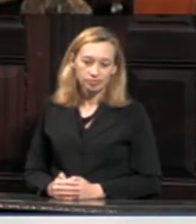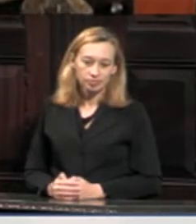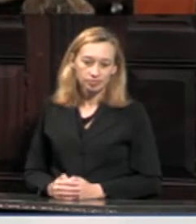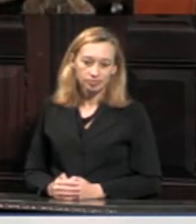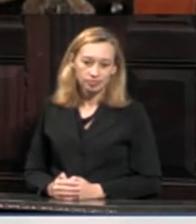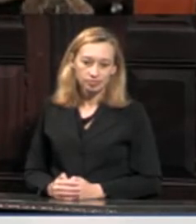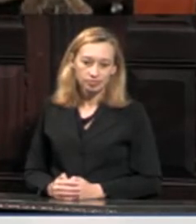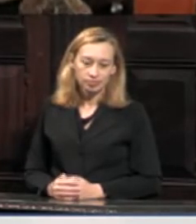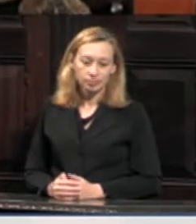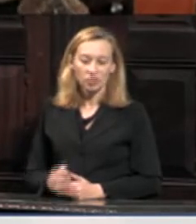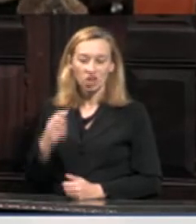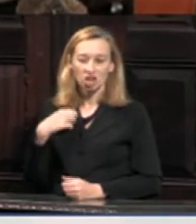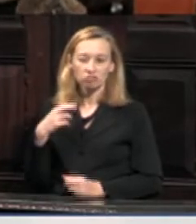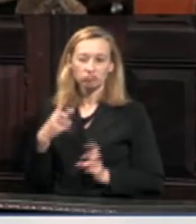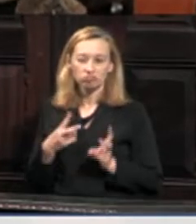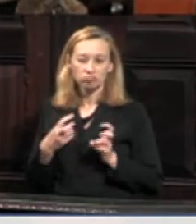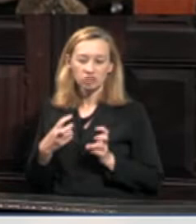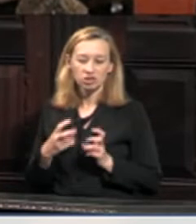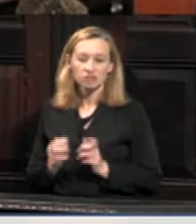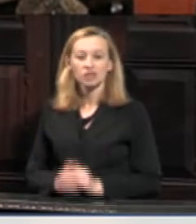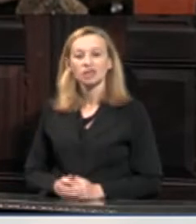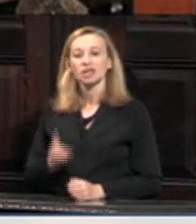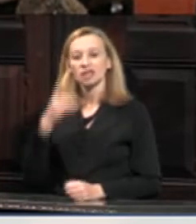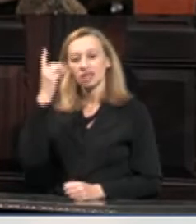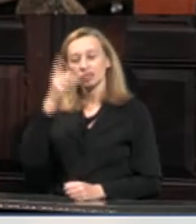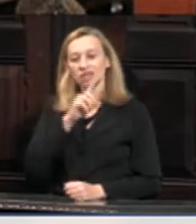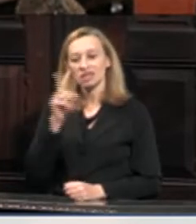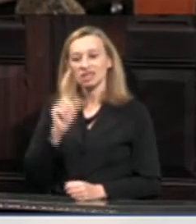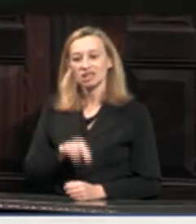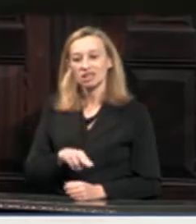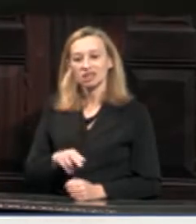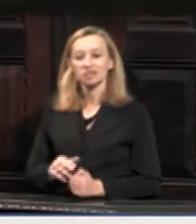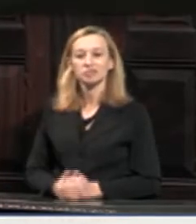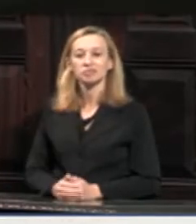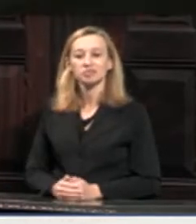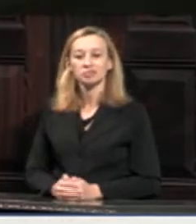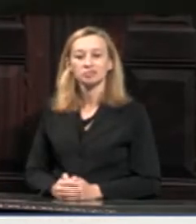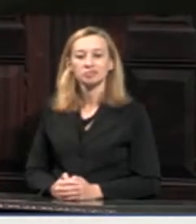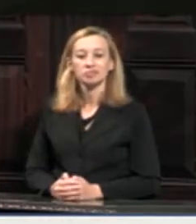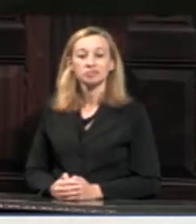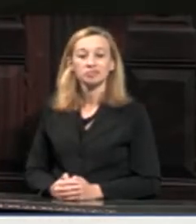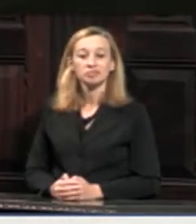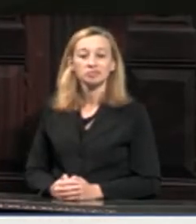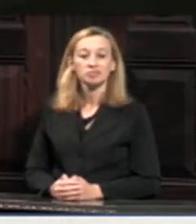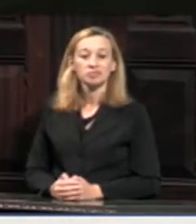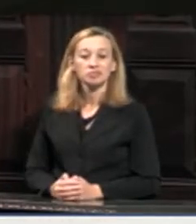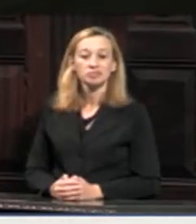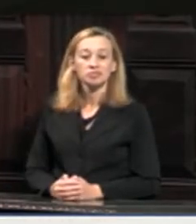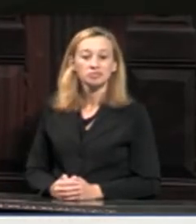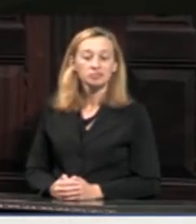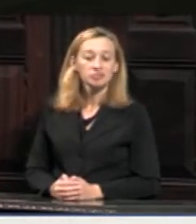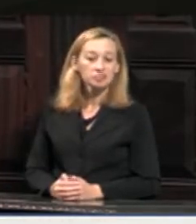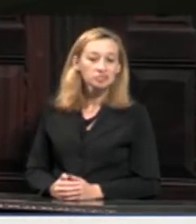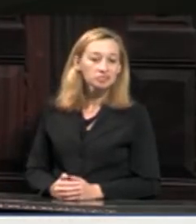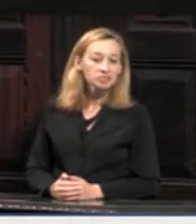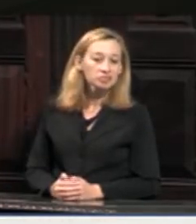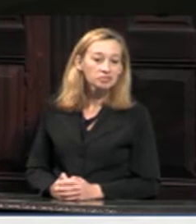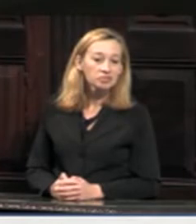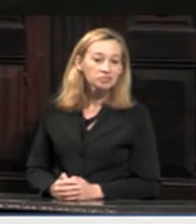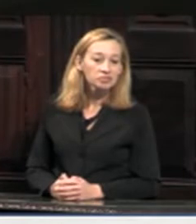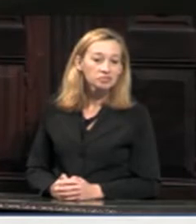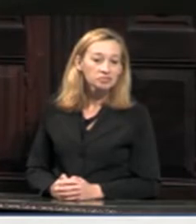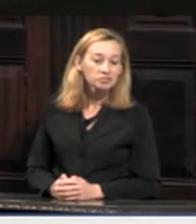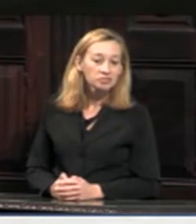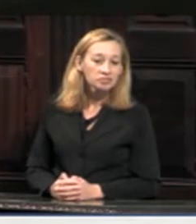Eu observei que a deputada Zeidan teve acesso ao